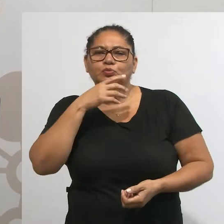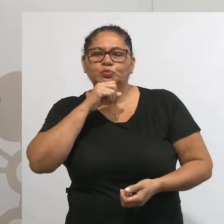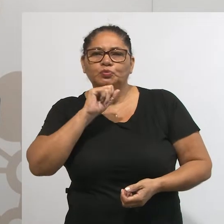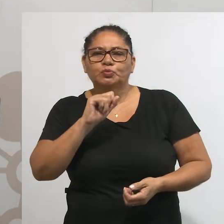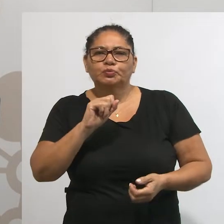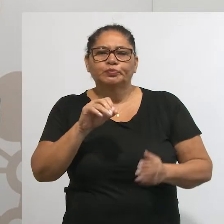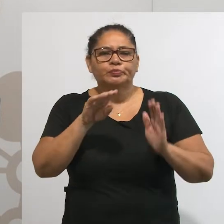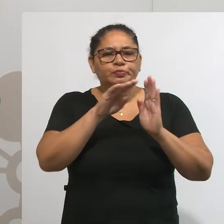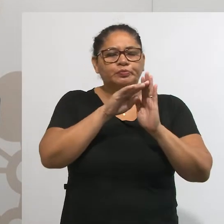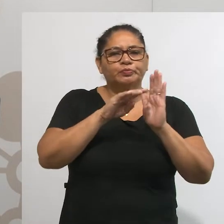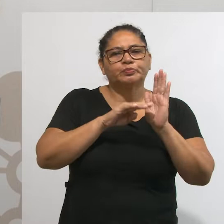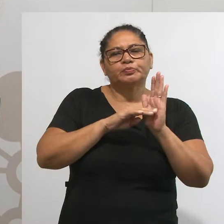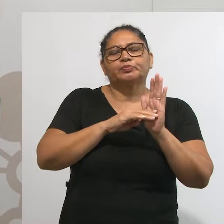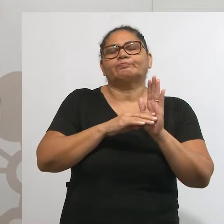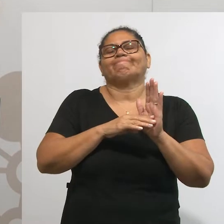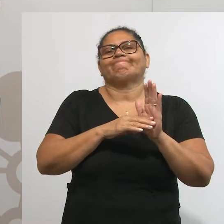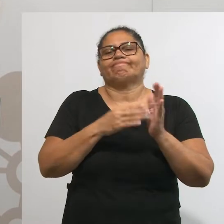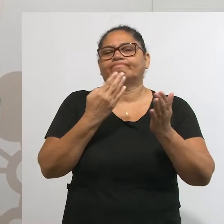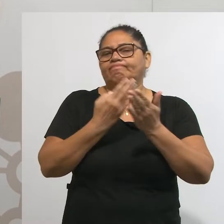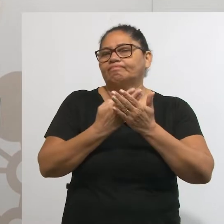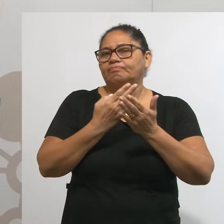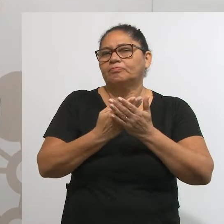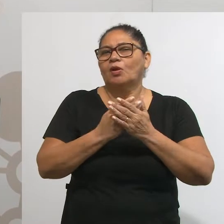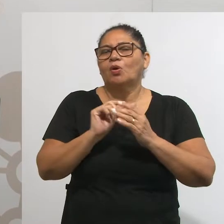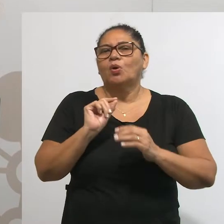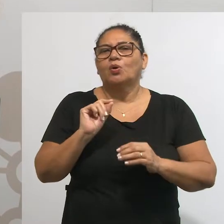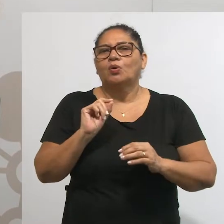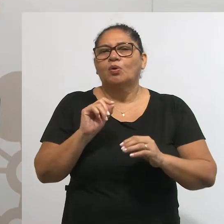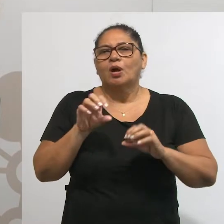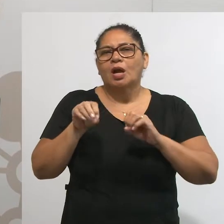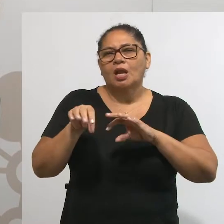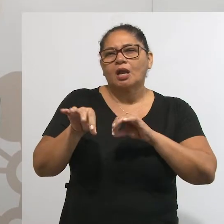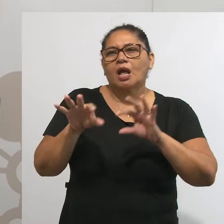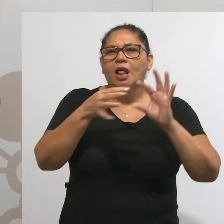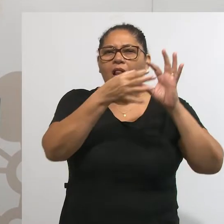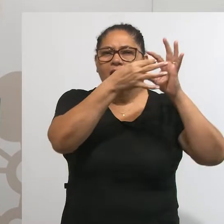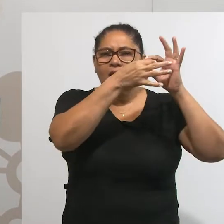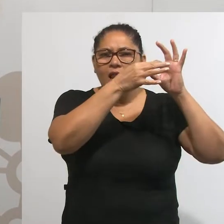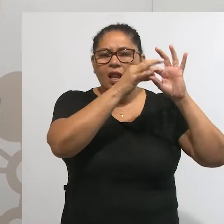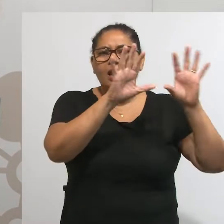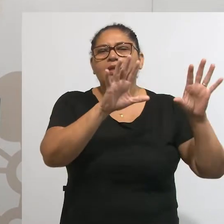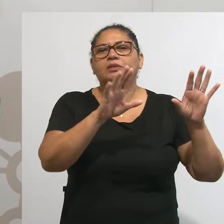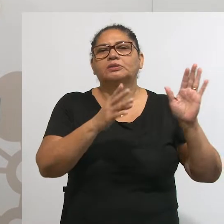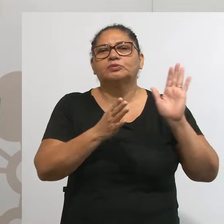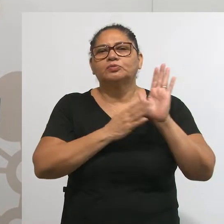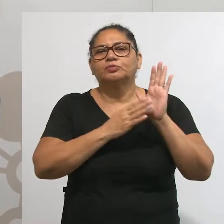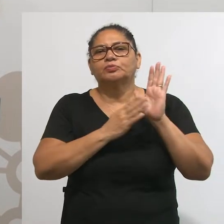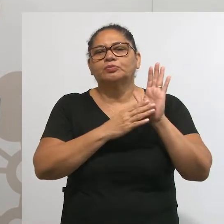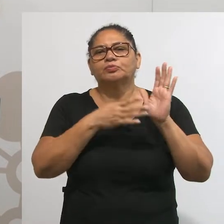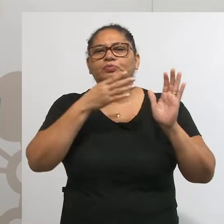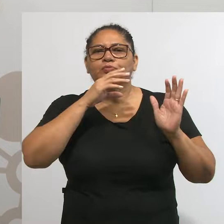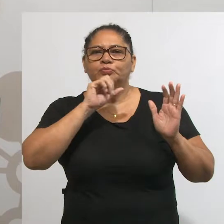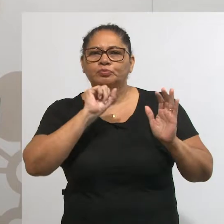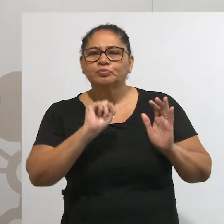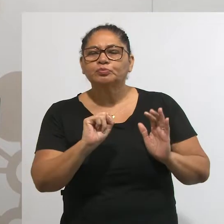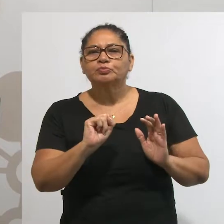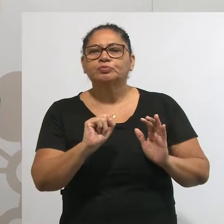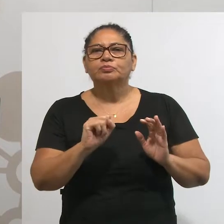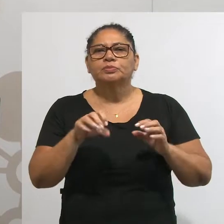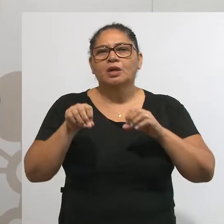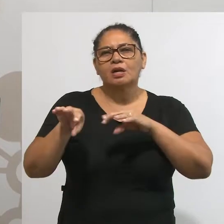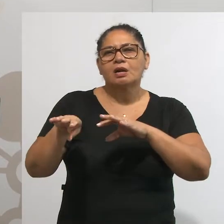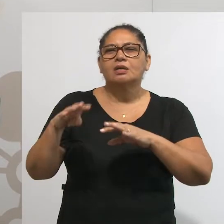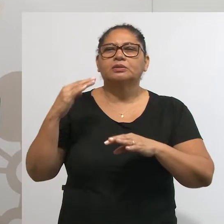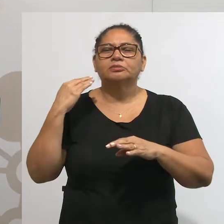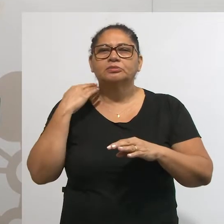Os conteúdos selecionados para essa aula foram Educação Libertadora, na proposta de Paulo Freire, a